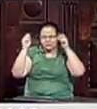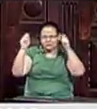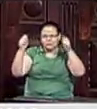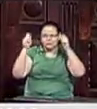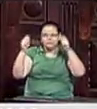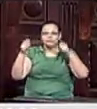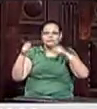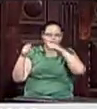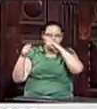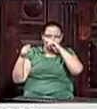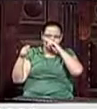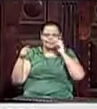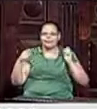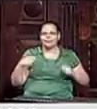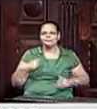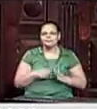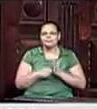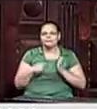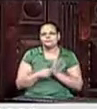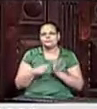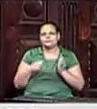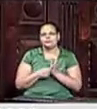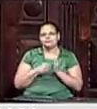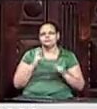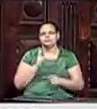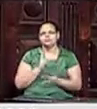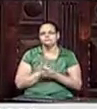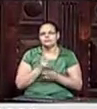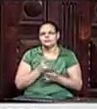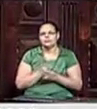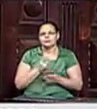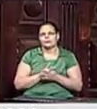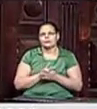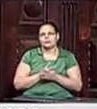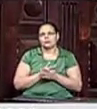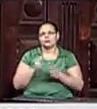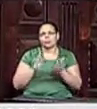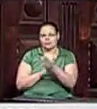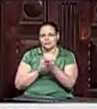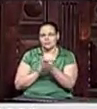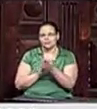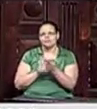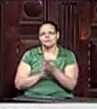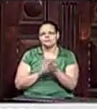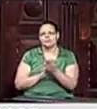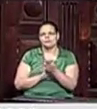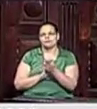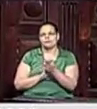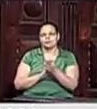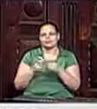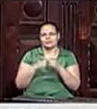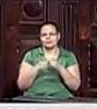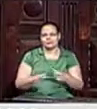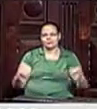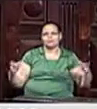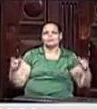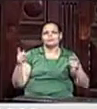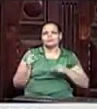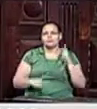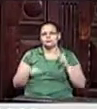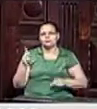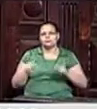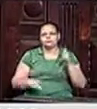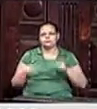que lutou e que continua lutando. Então, as nossas homenagens à parcela grande do povo